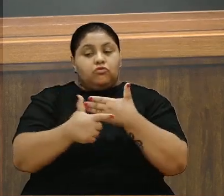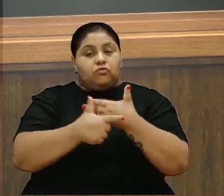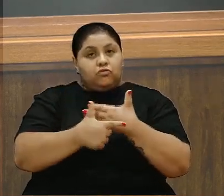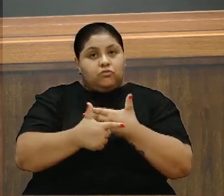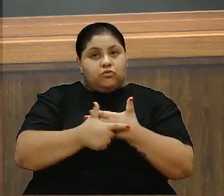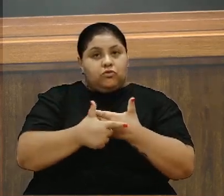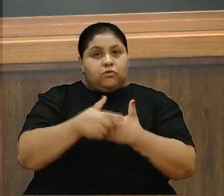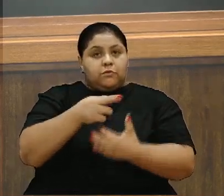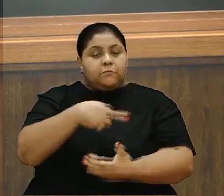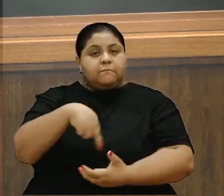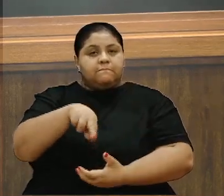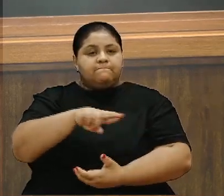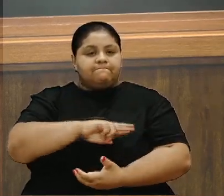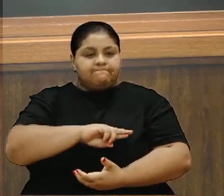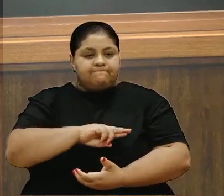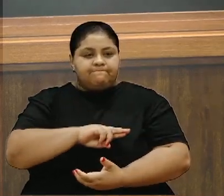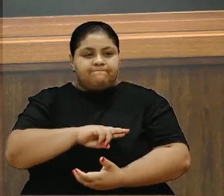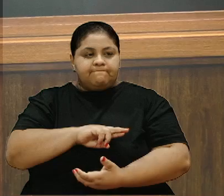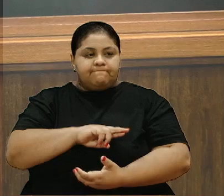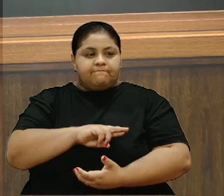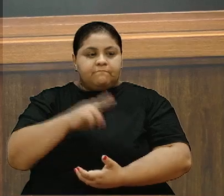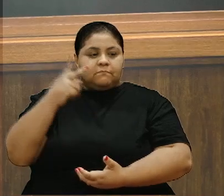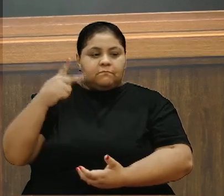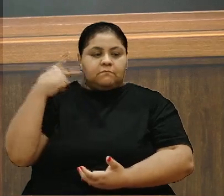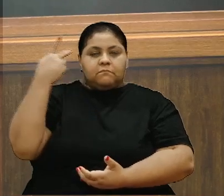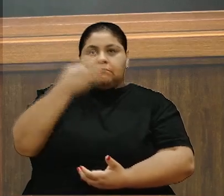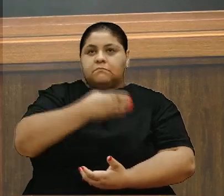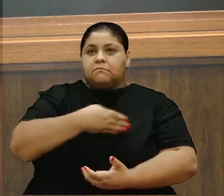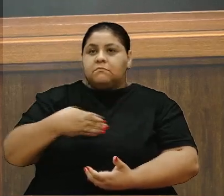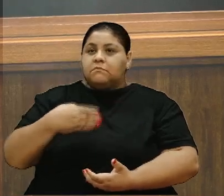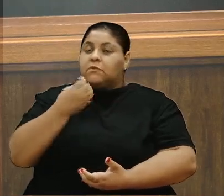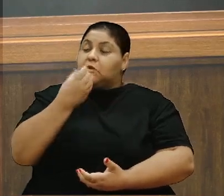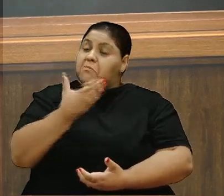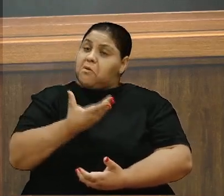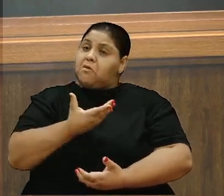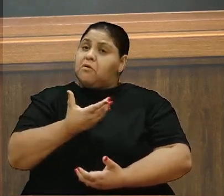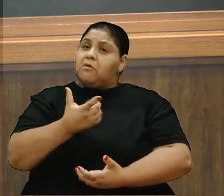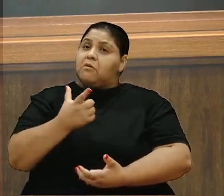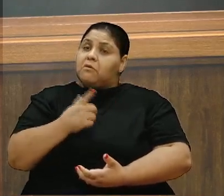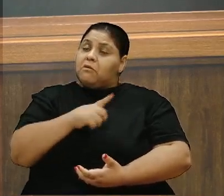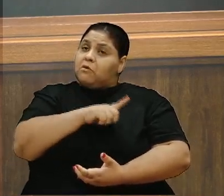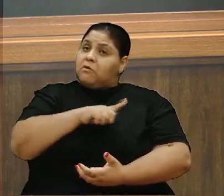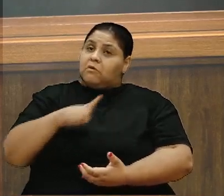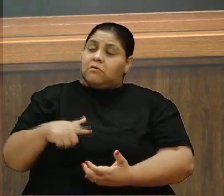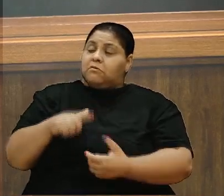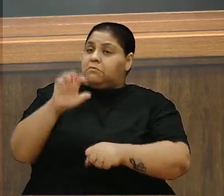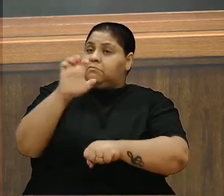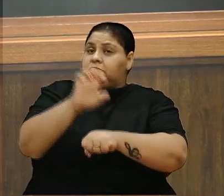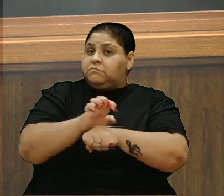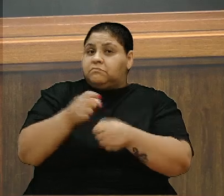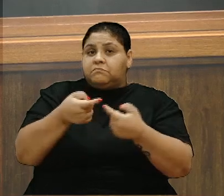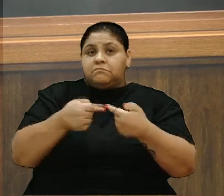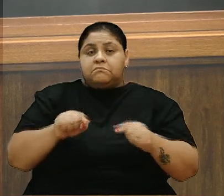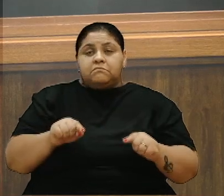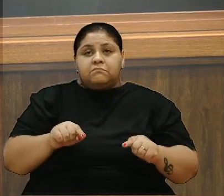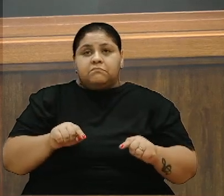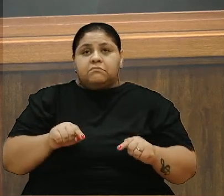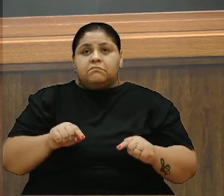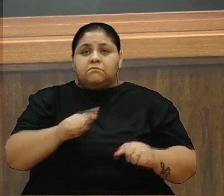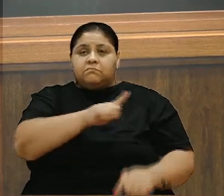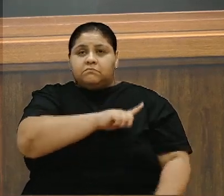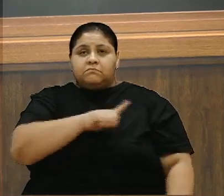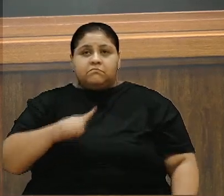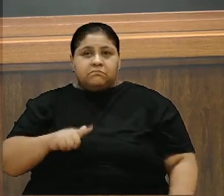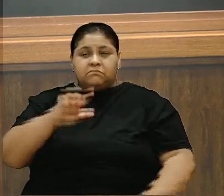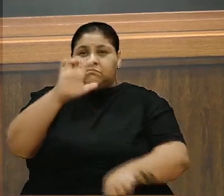das religiões em políticas públicas, que, bom, deveria ser do governo, do Estado, mas enquanto o governo e